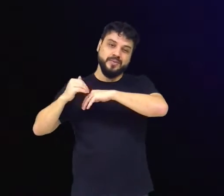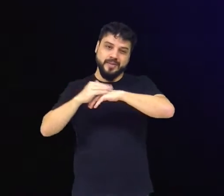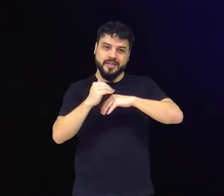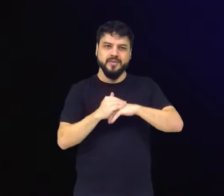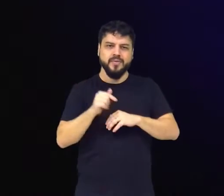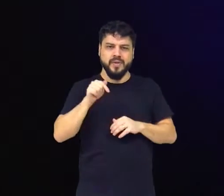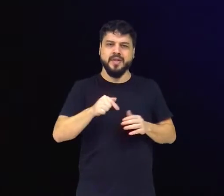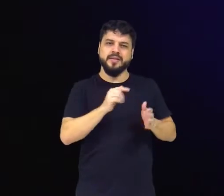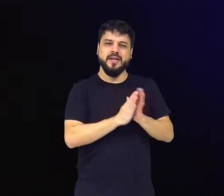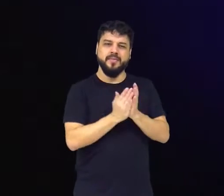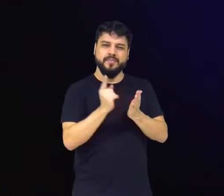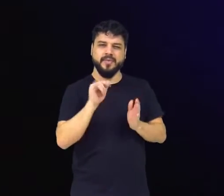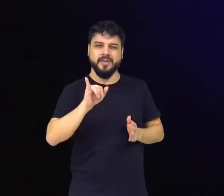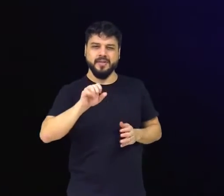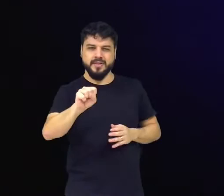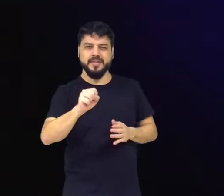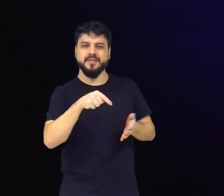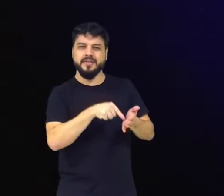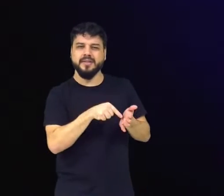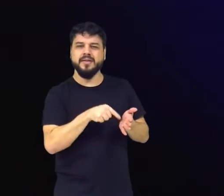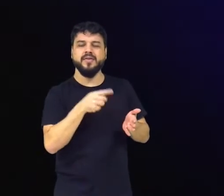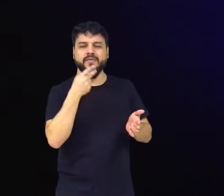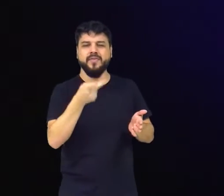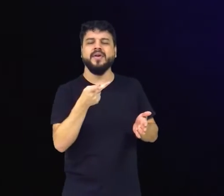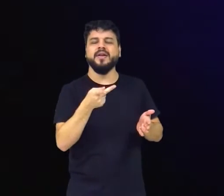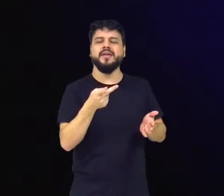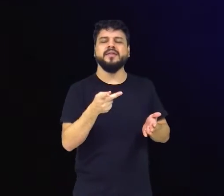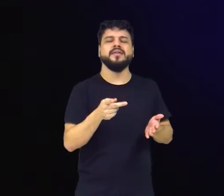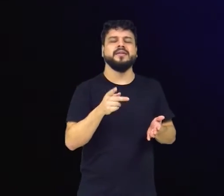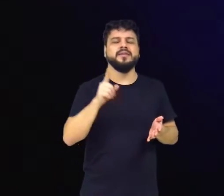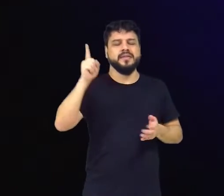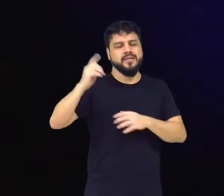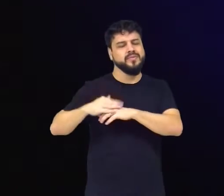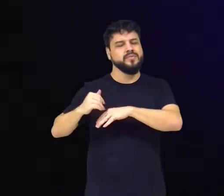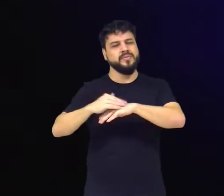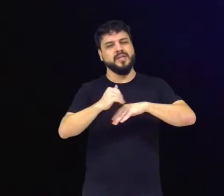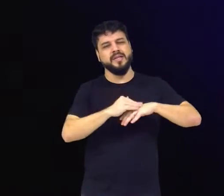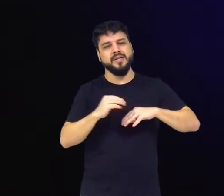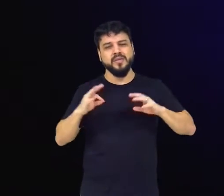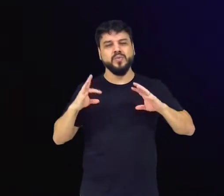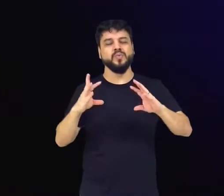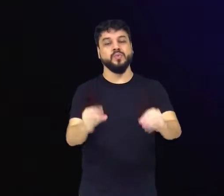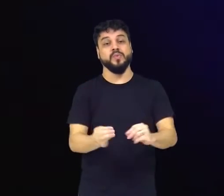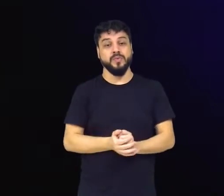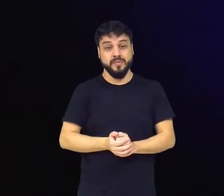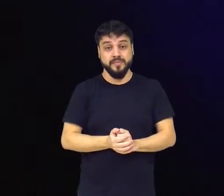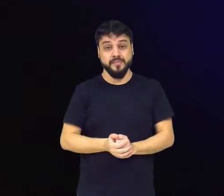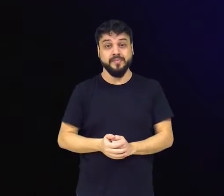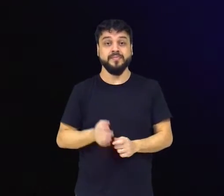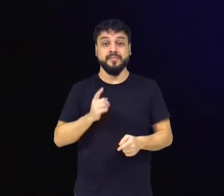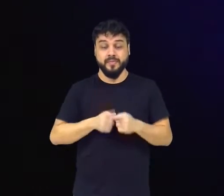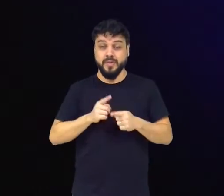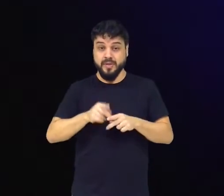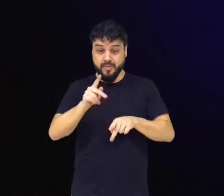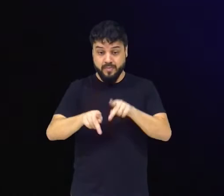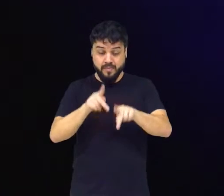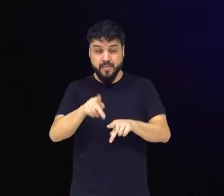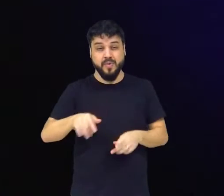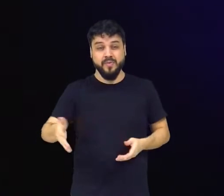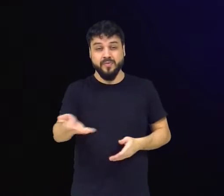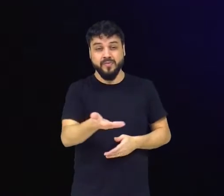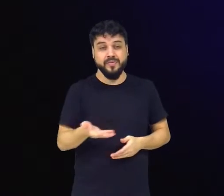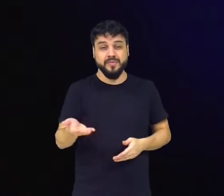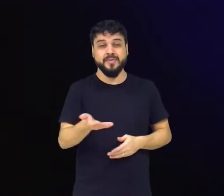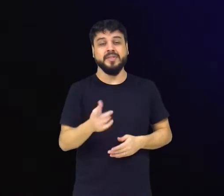de Deus para o povo de Israel. Isaías profetiza a restauração de Deus para este povo que aproximadamente